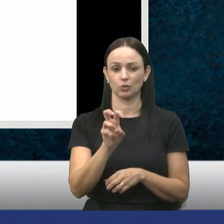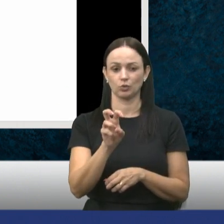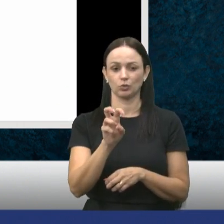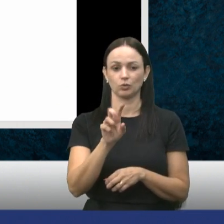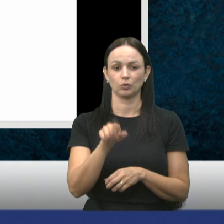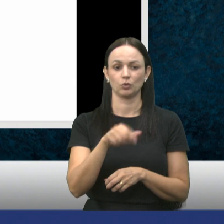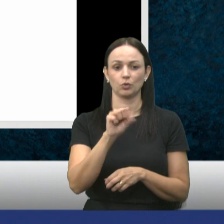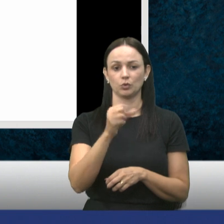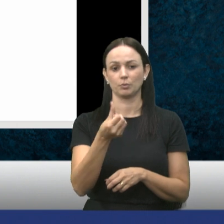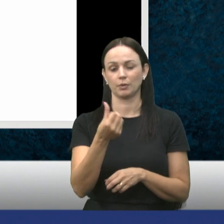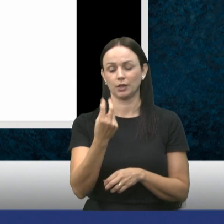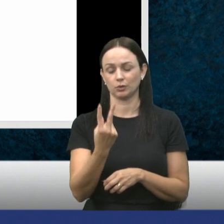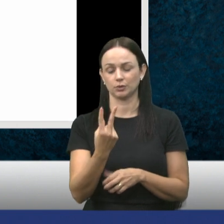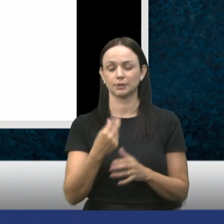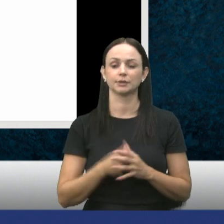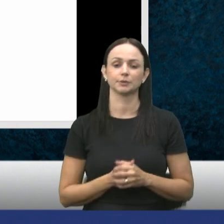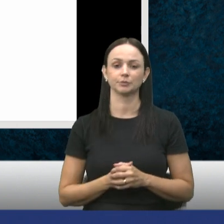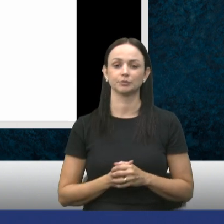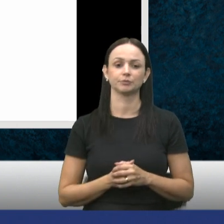6.305.862.